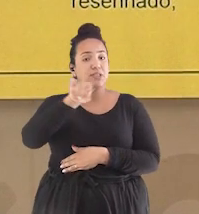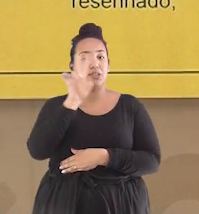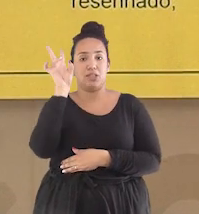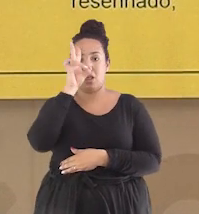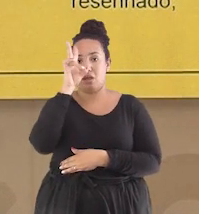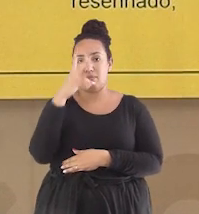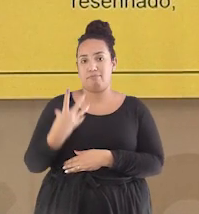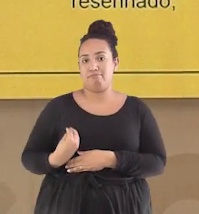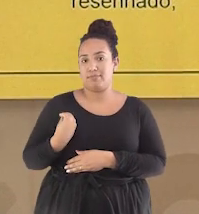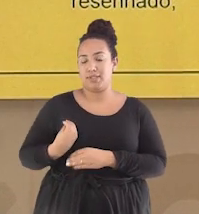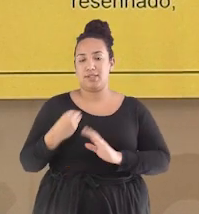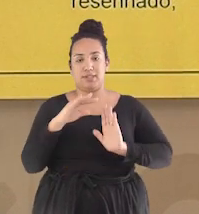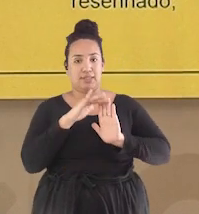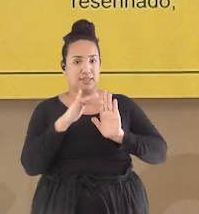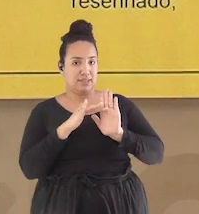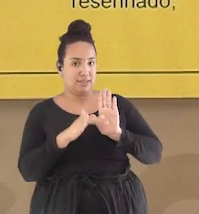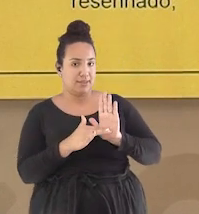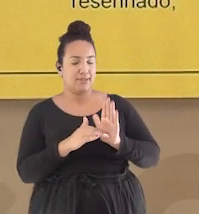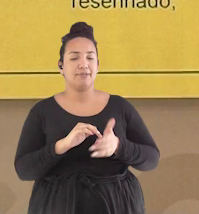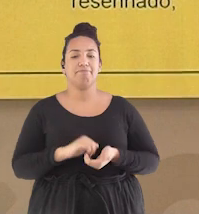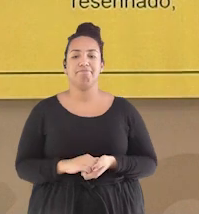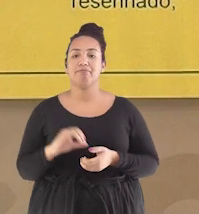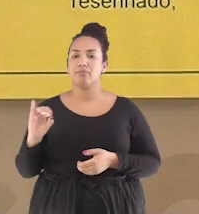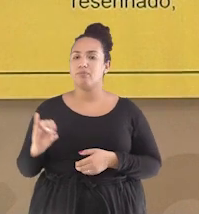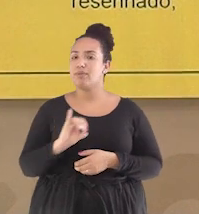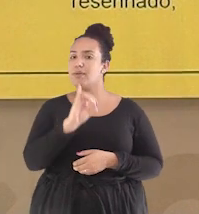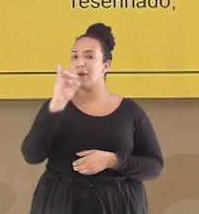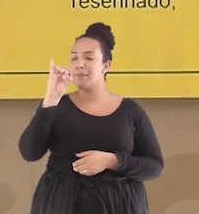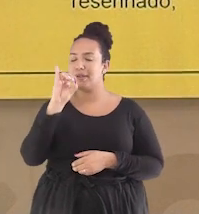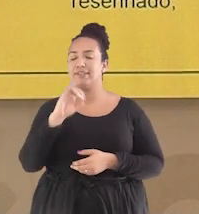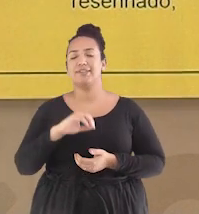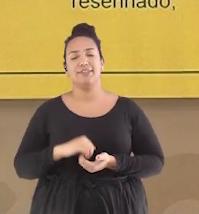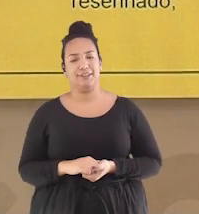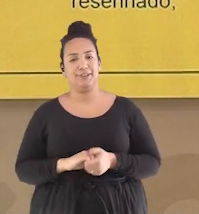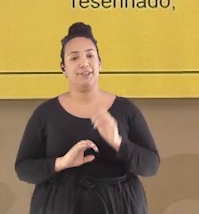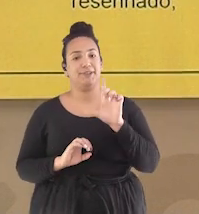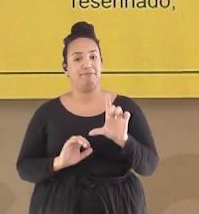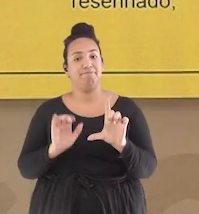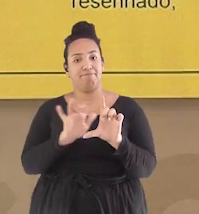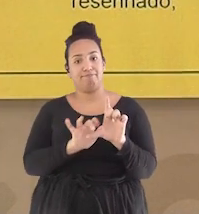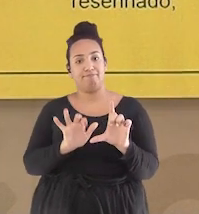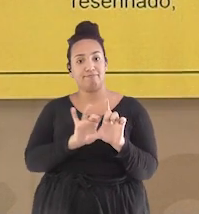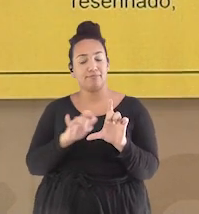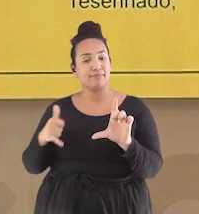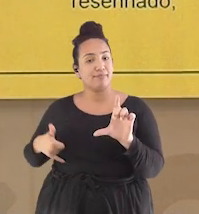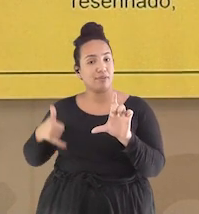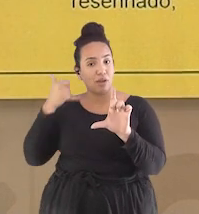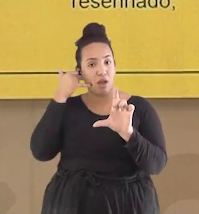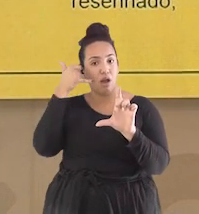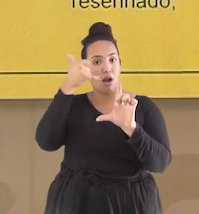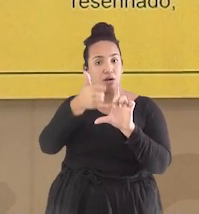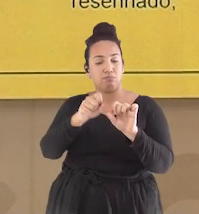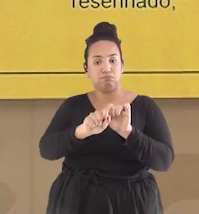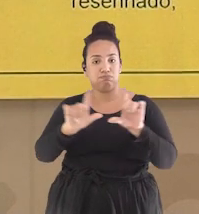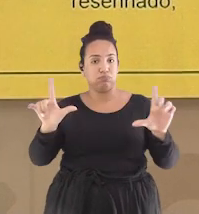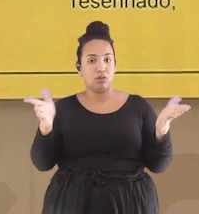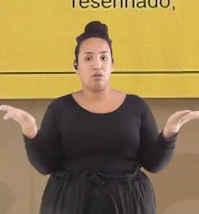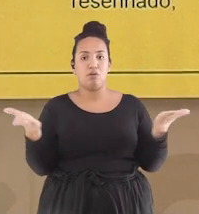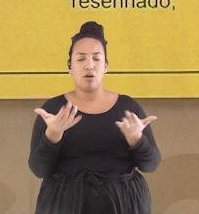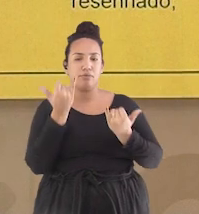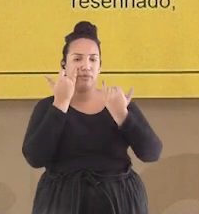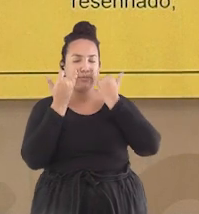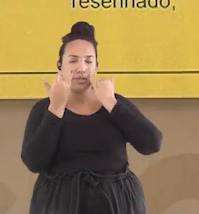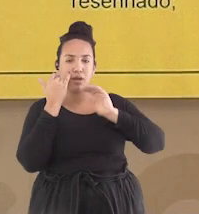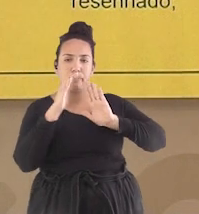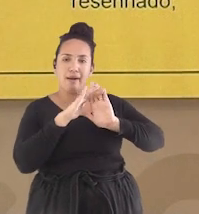as suas presenças no nosso encontro de hoje. É muito importante. É só apontar a câmera do celular para o QR Code que aparece aí na TV,